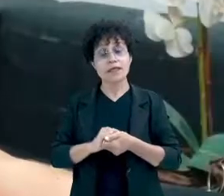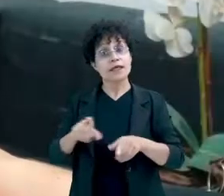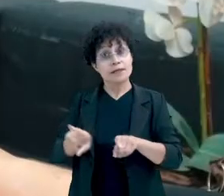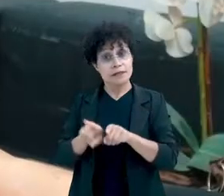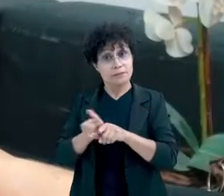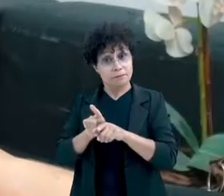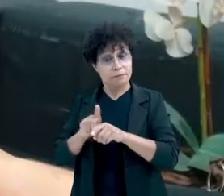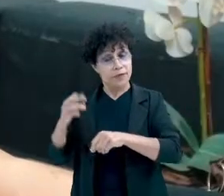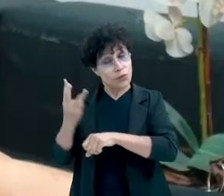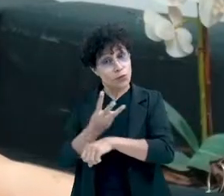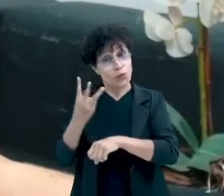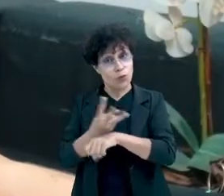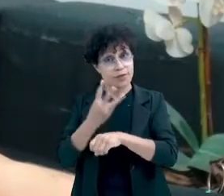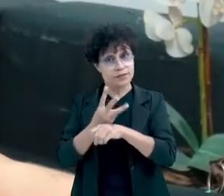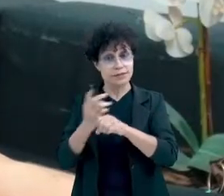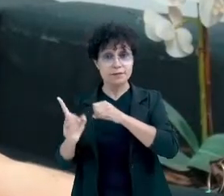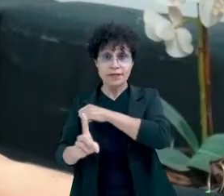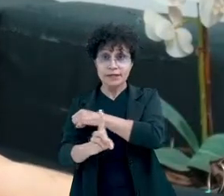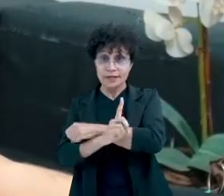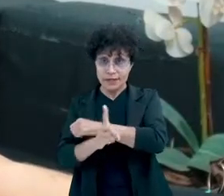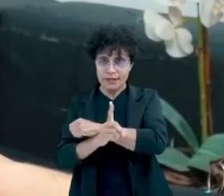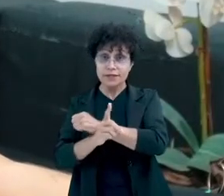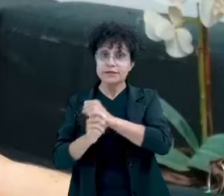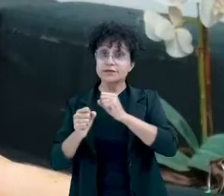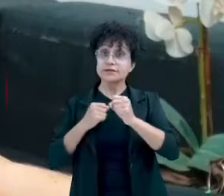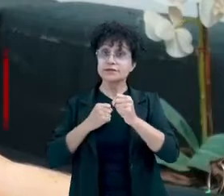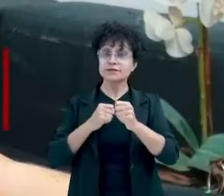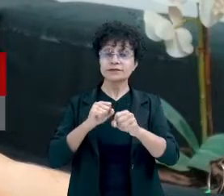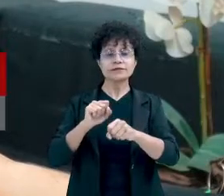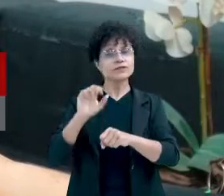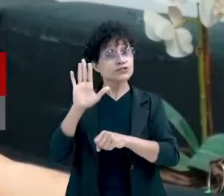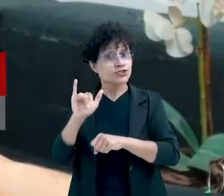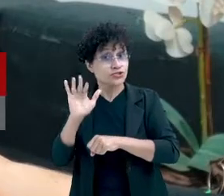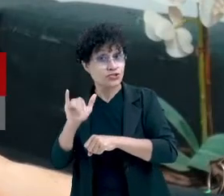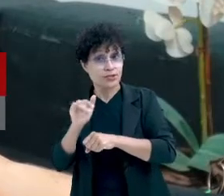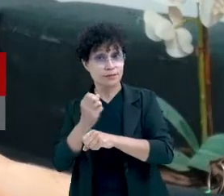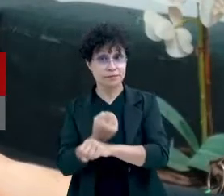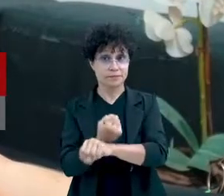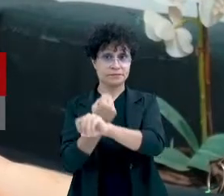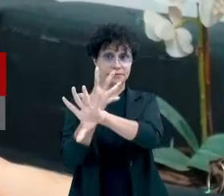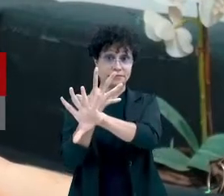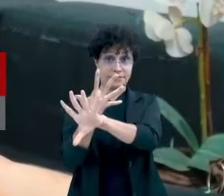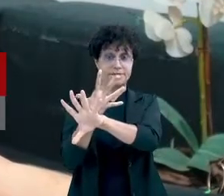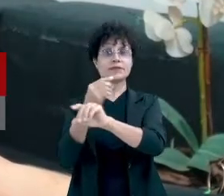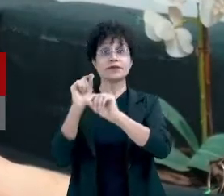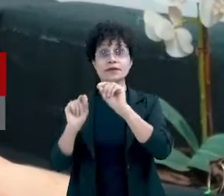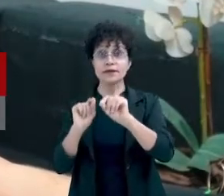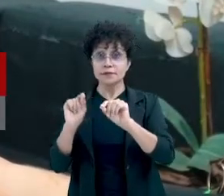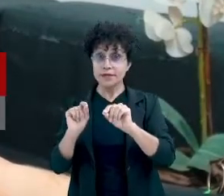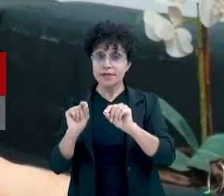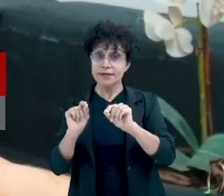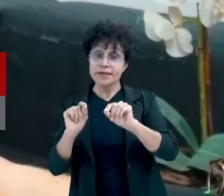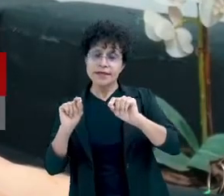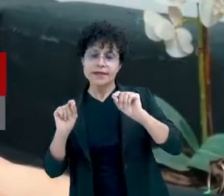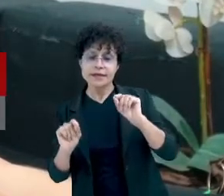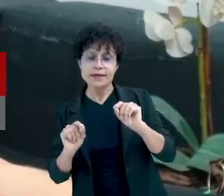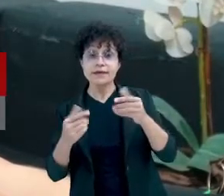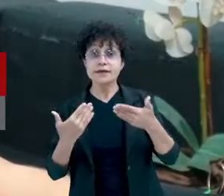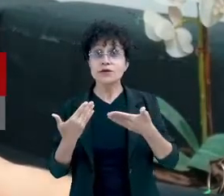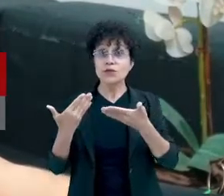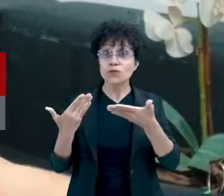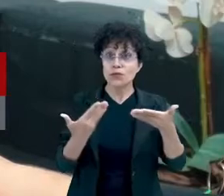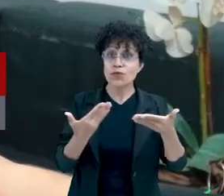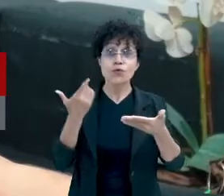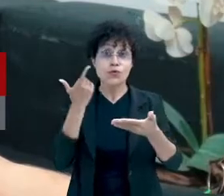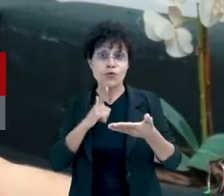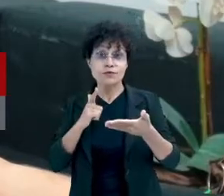gente faz via WhatsApp mesmo, tem um sistema no WhatsApp que você faz uma ligação por meio de vídeo. Então, a gente faz essa ligação via